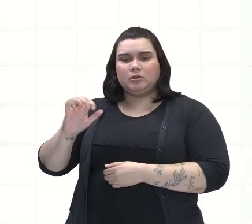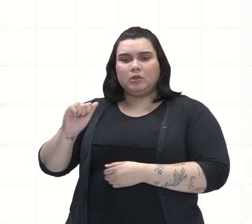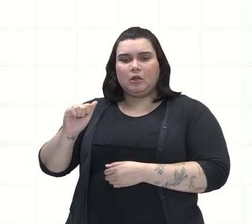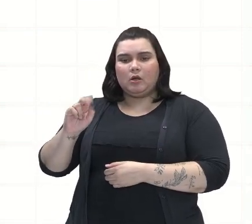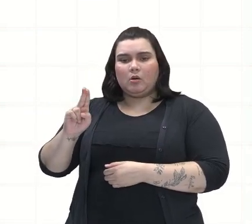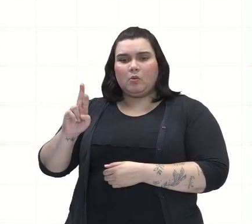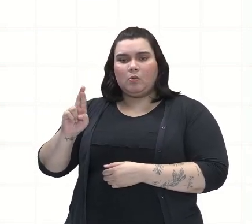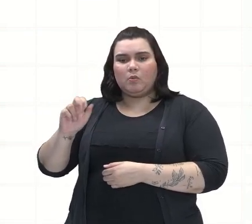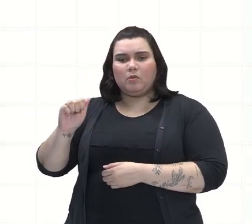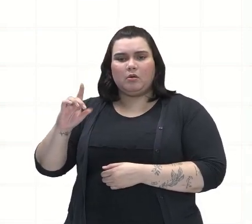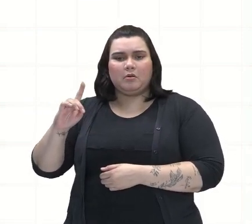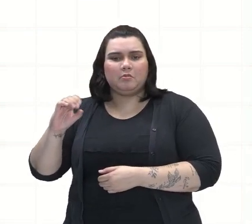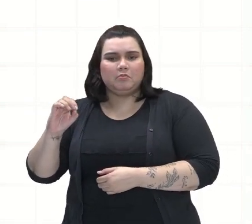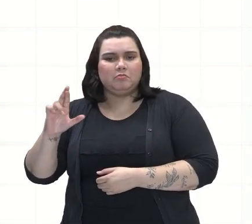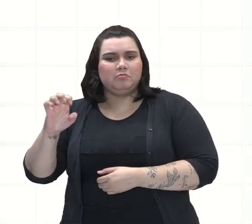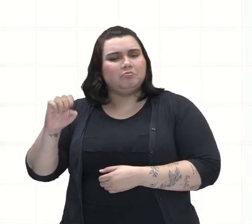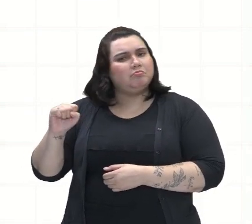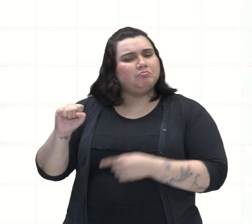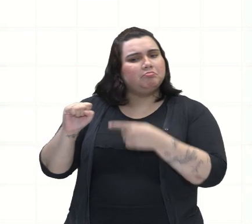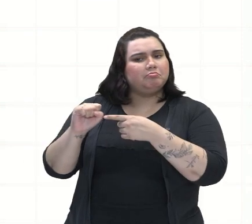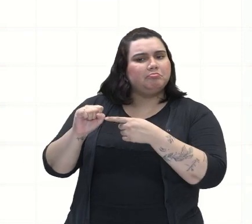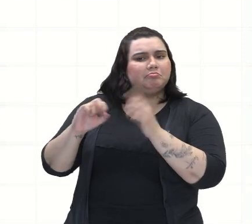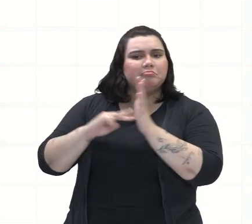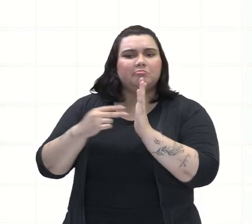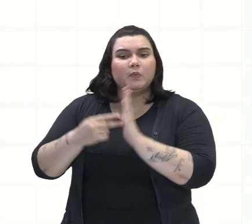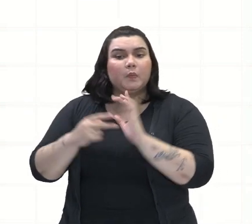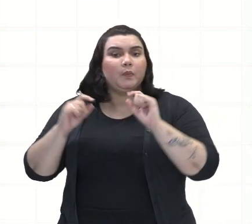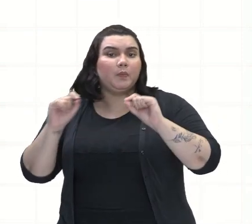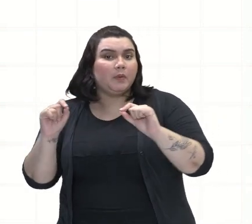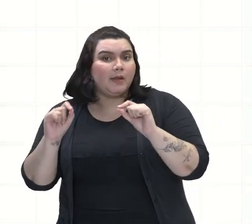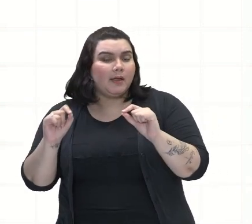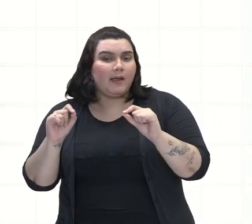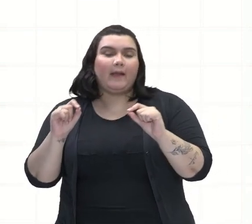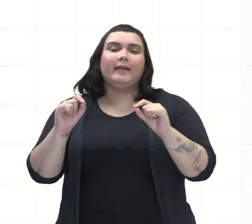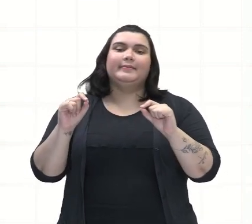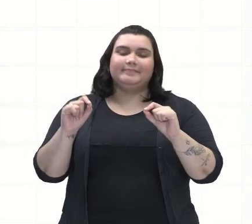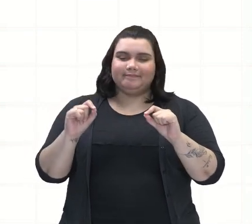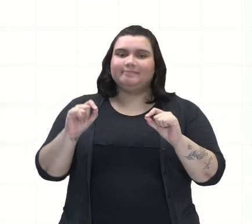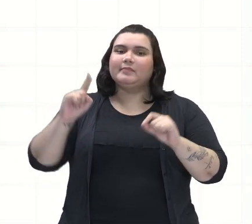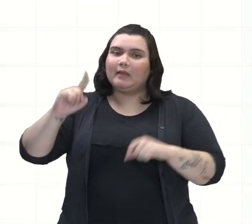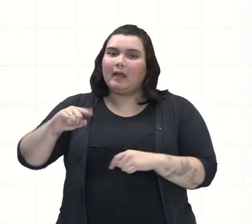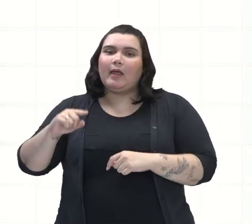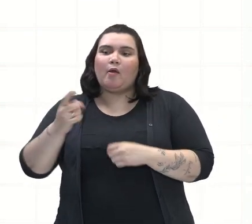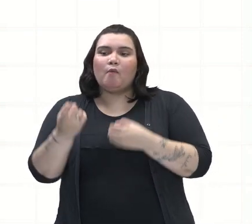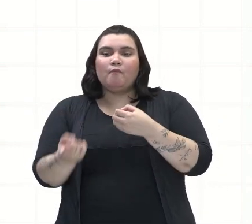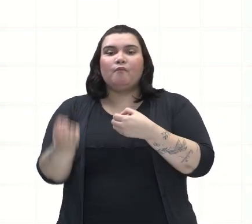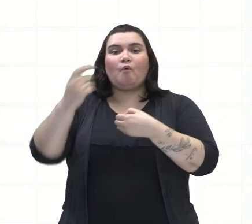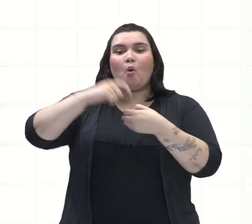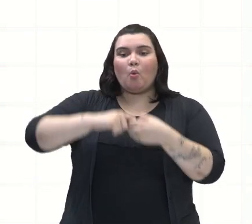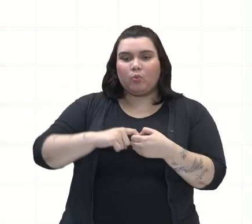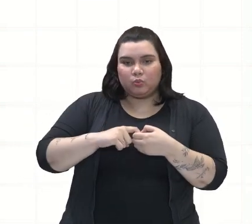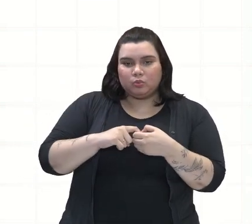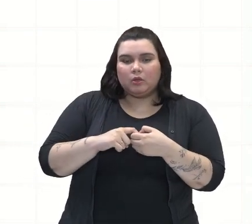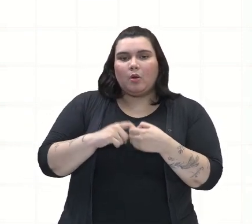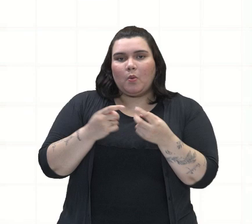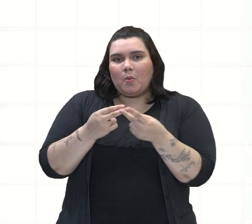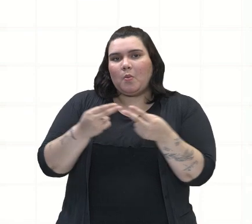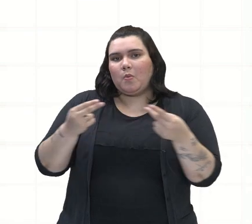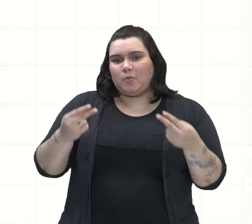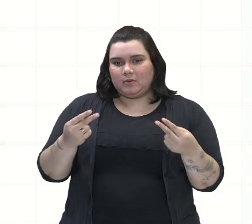restauradores. O que seria restaurar? Isso mesmo, né? É você resgatar algo, é